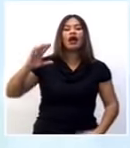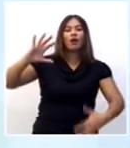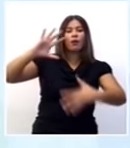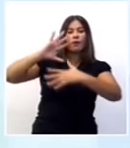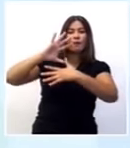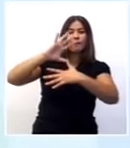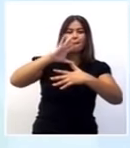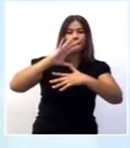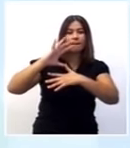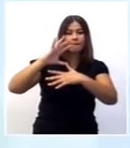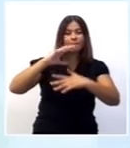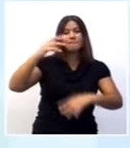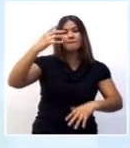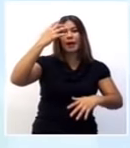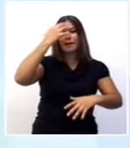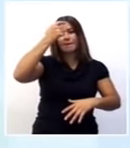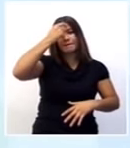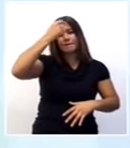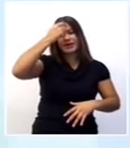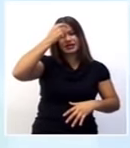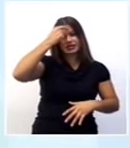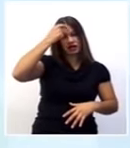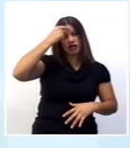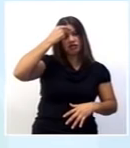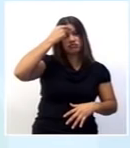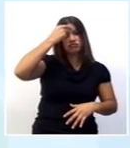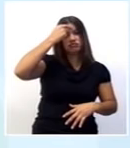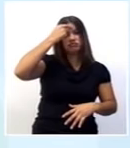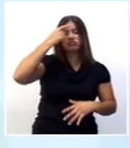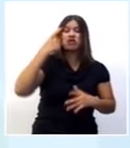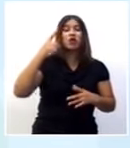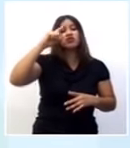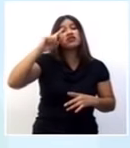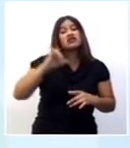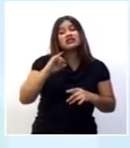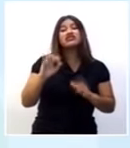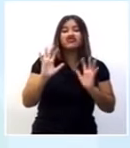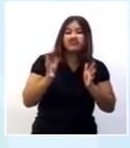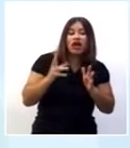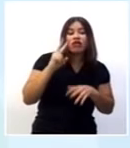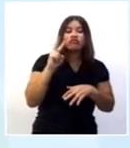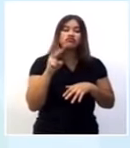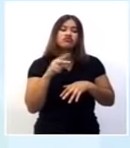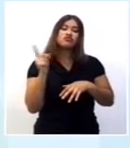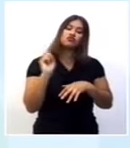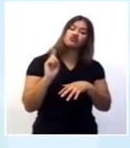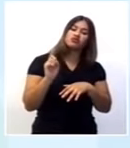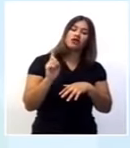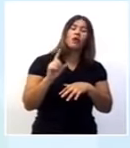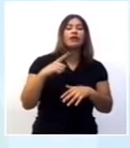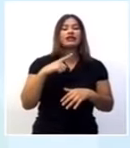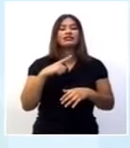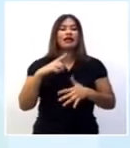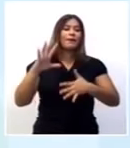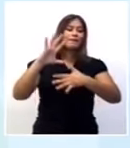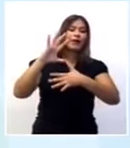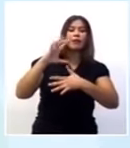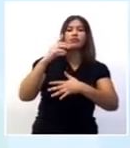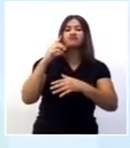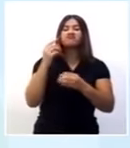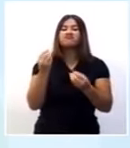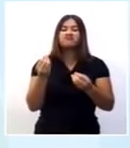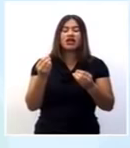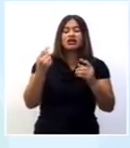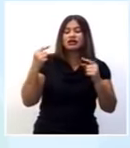alguma vez com vocês a ideia de mapa mental, mas esse aqui seria um mapa mental sobre fontes escritas, fontes